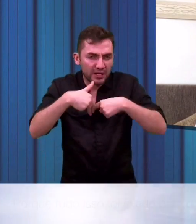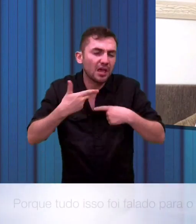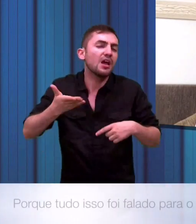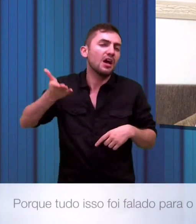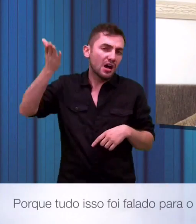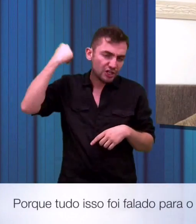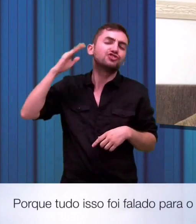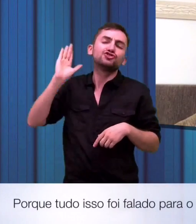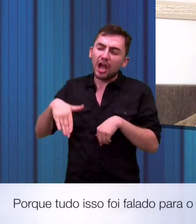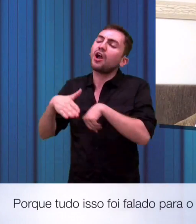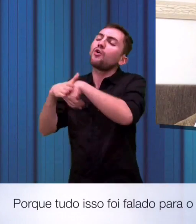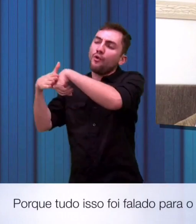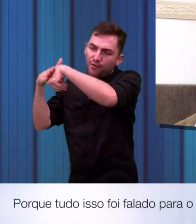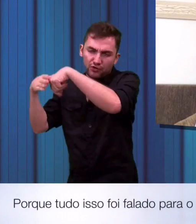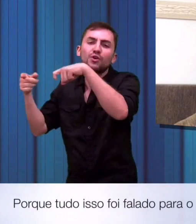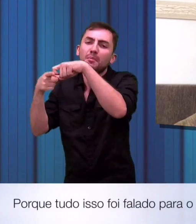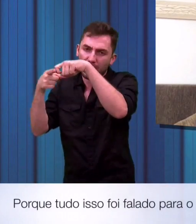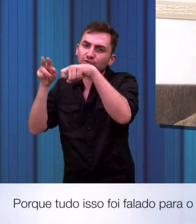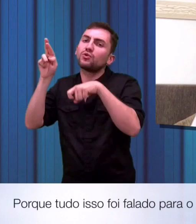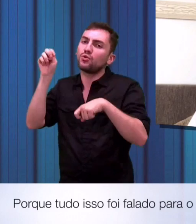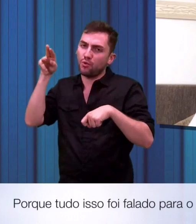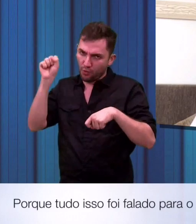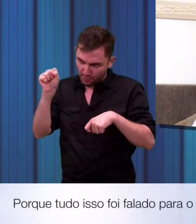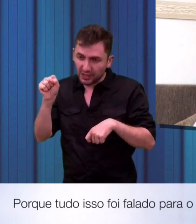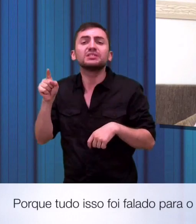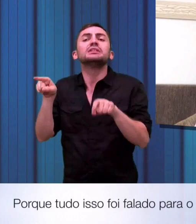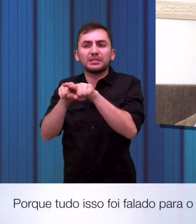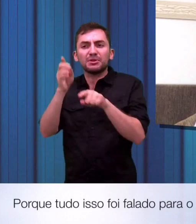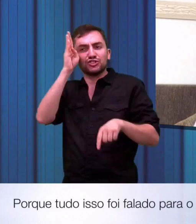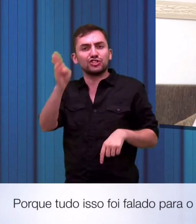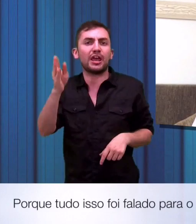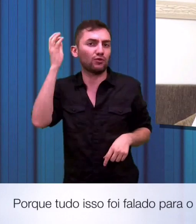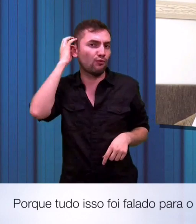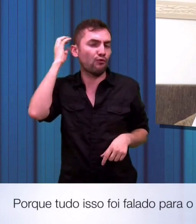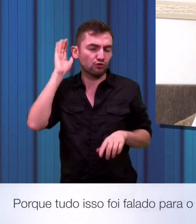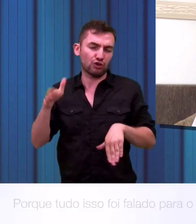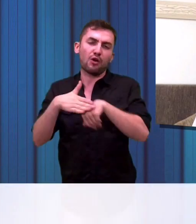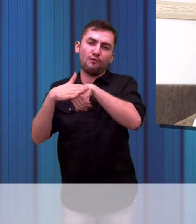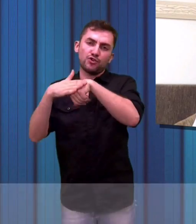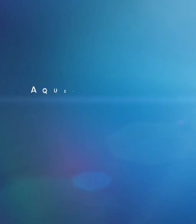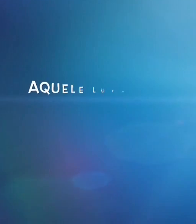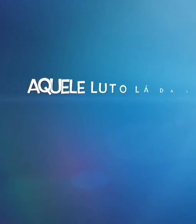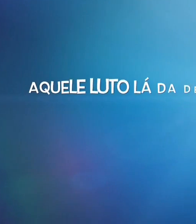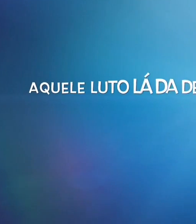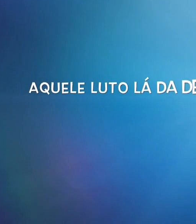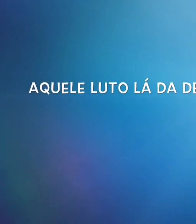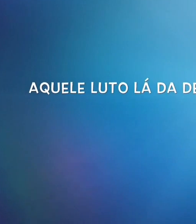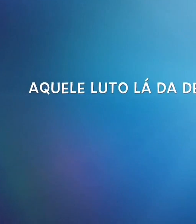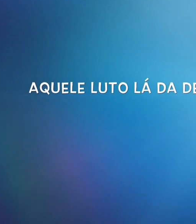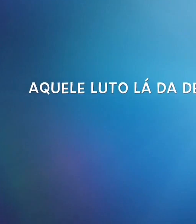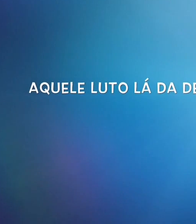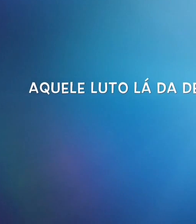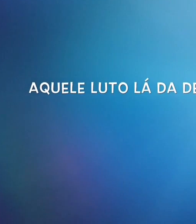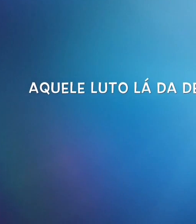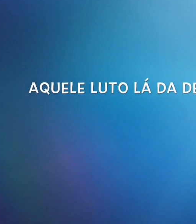aqui porque tudo isso foi falado pro Dr. Rubens, foi falado diretamente para a fono.